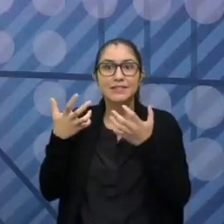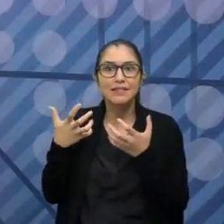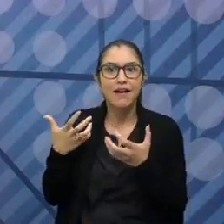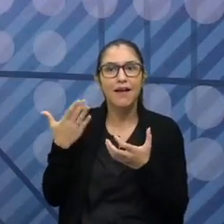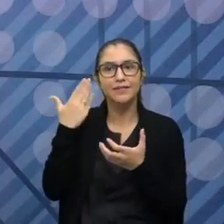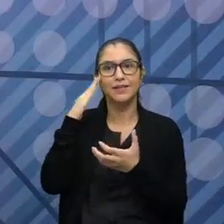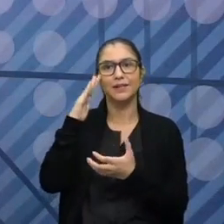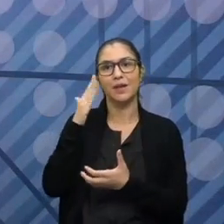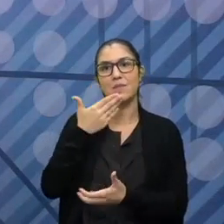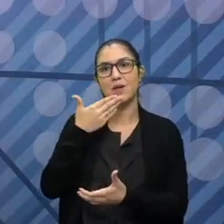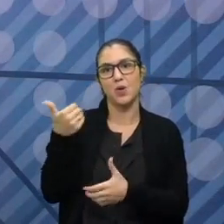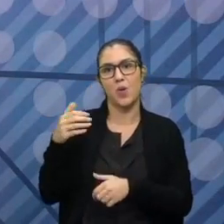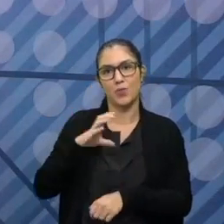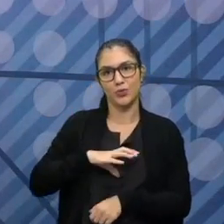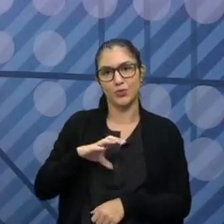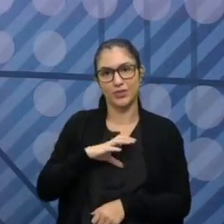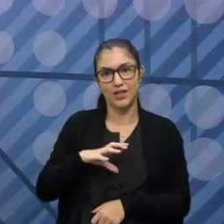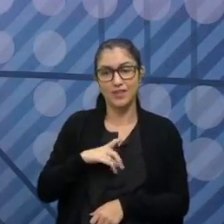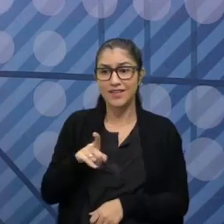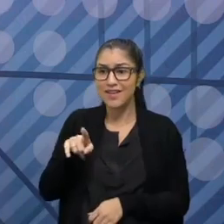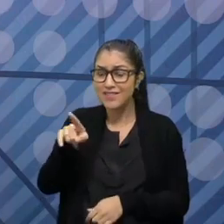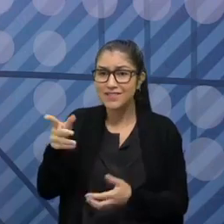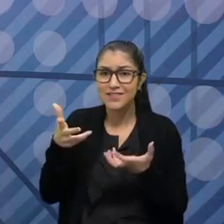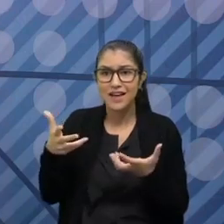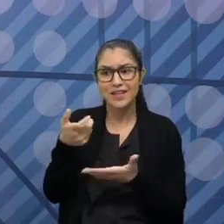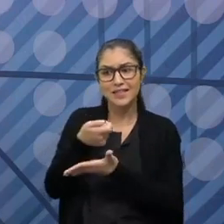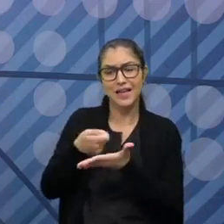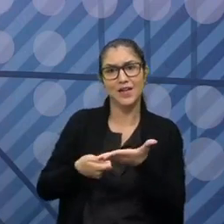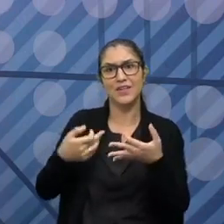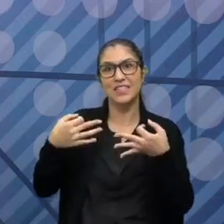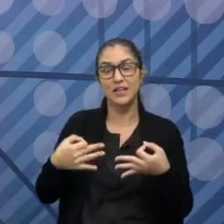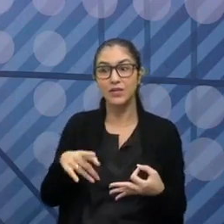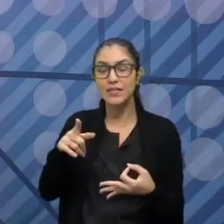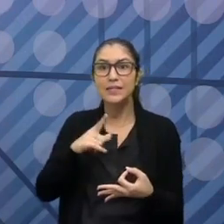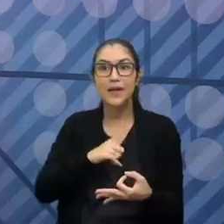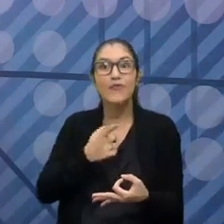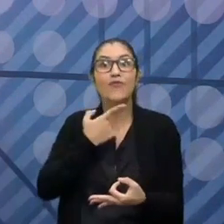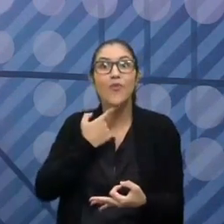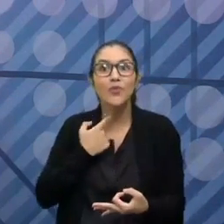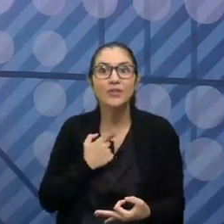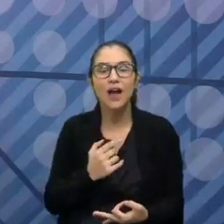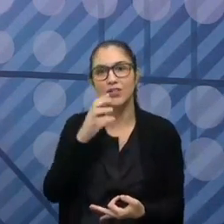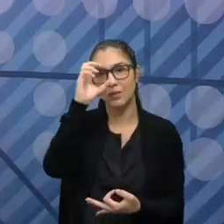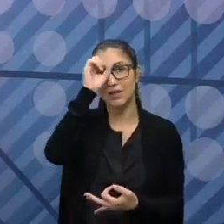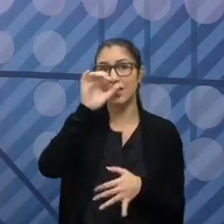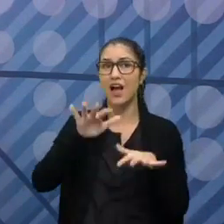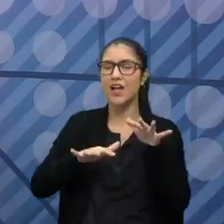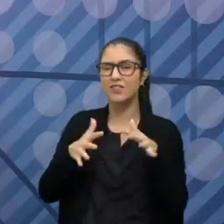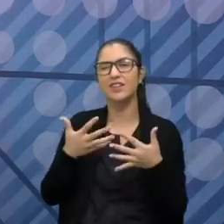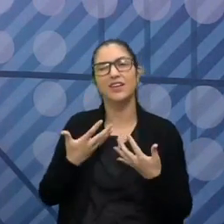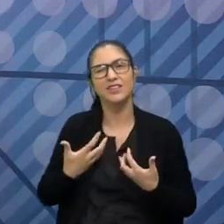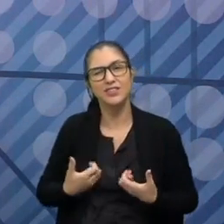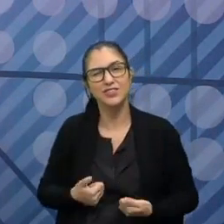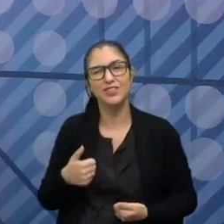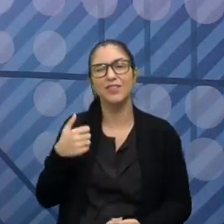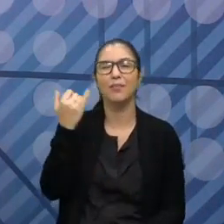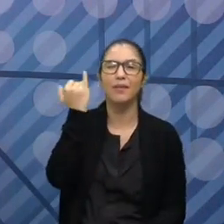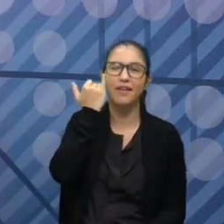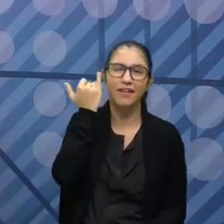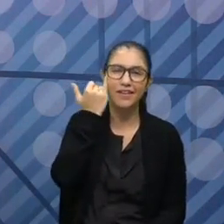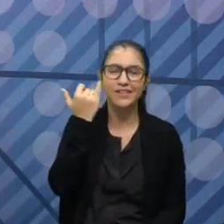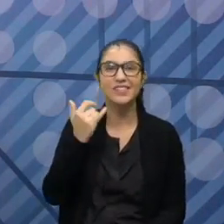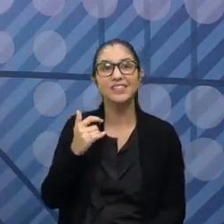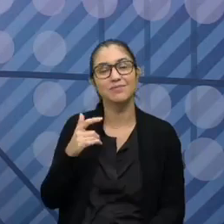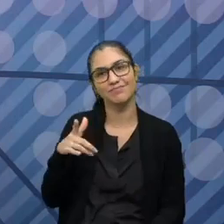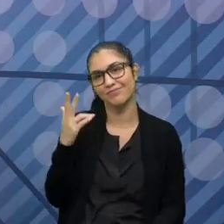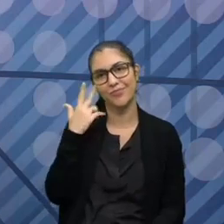buscam a melhora no português. Eles querem escrever corretamente, eles têm a vontade de aprender. Às vezes é cansativo, dá preguiça e tudo